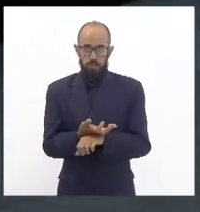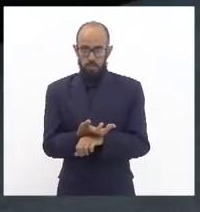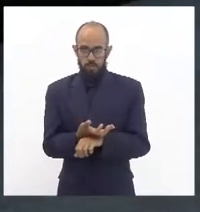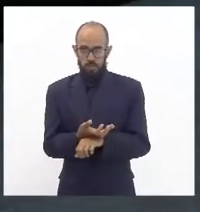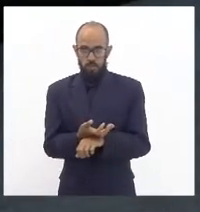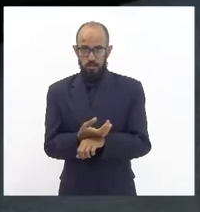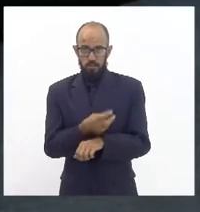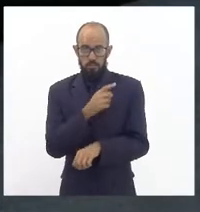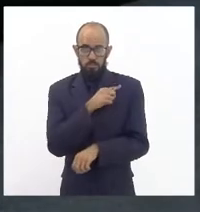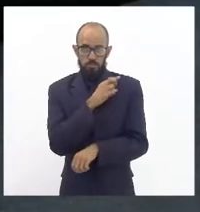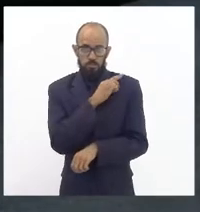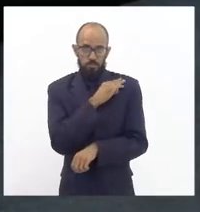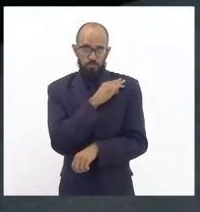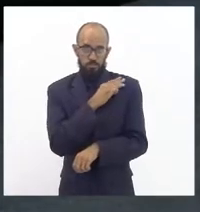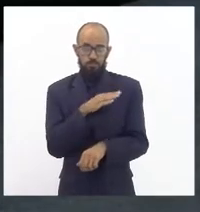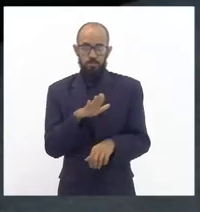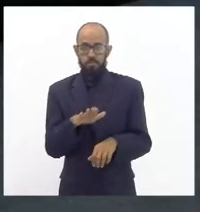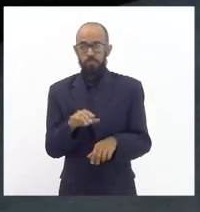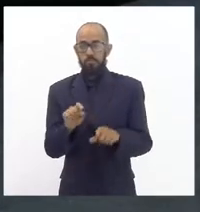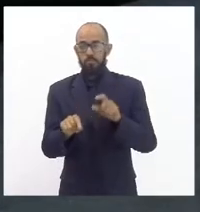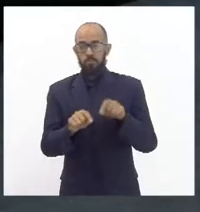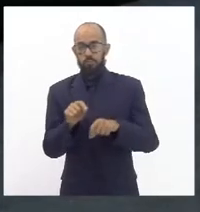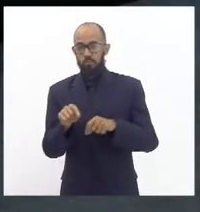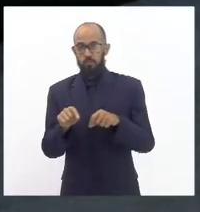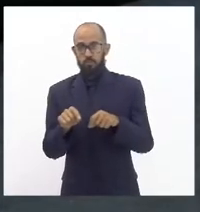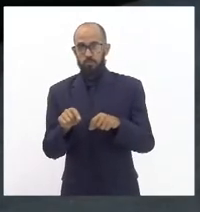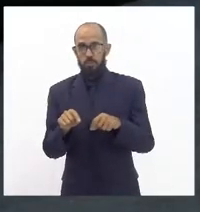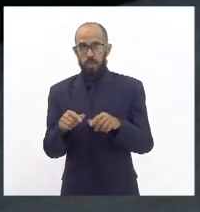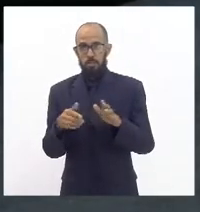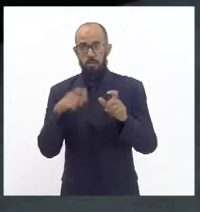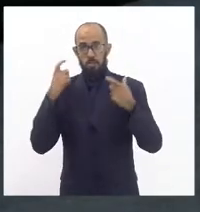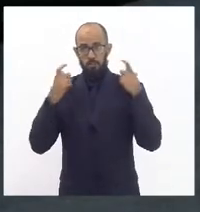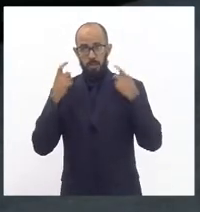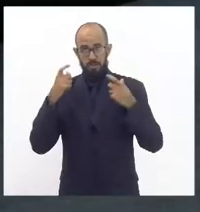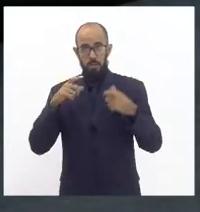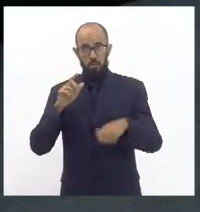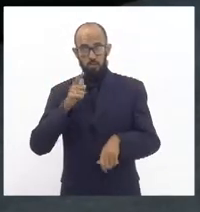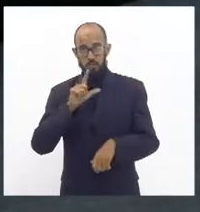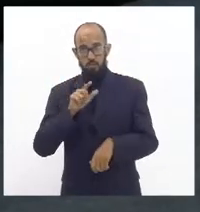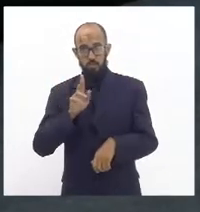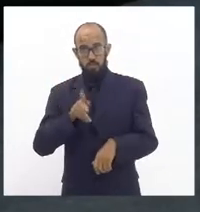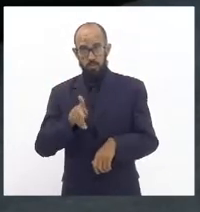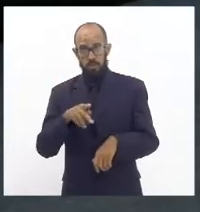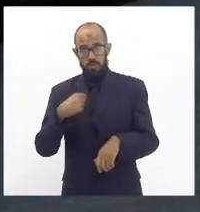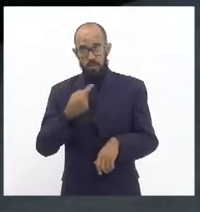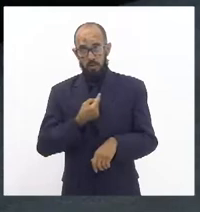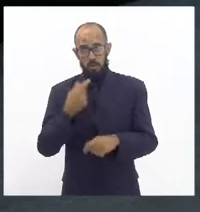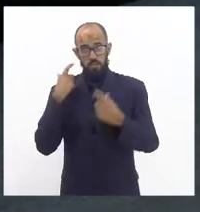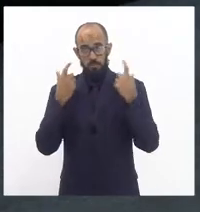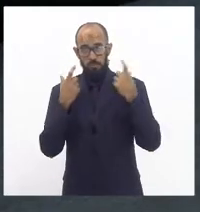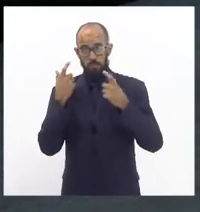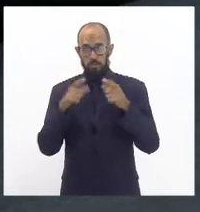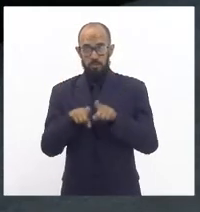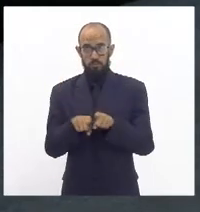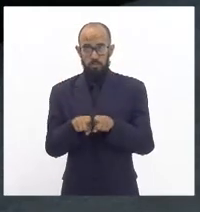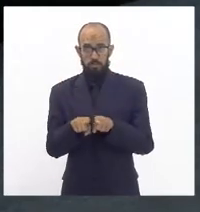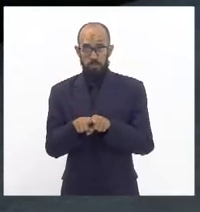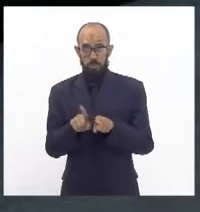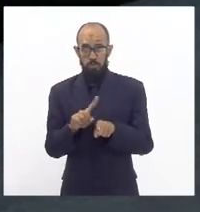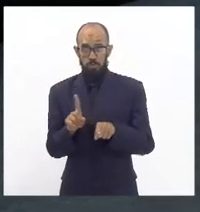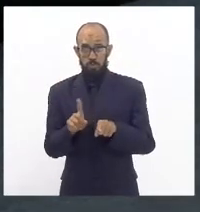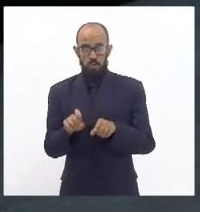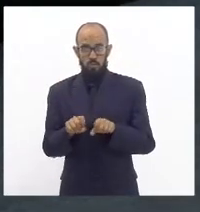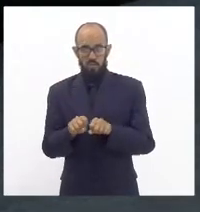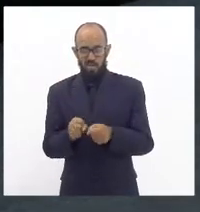da Seduc de iniciar a implementação da reforma esse ano ia ser mantida e a ser garantida EA nossa preocupação de não